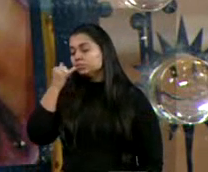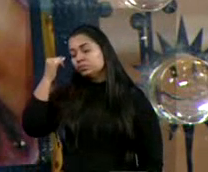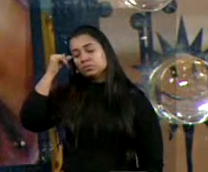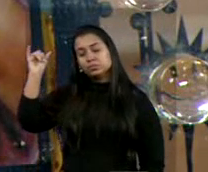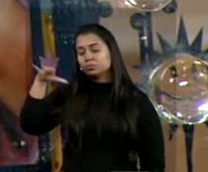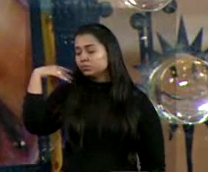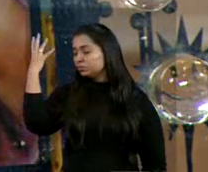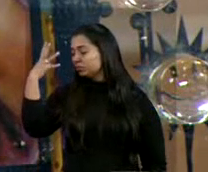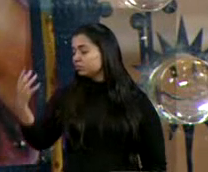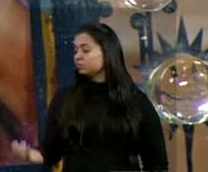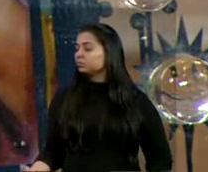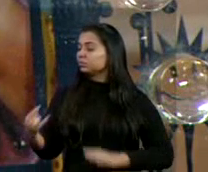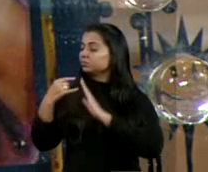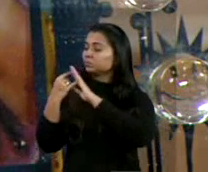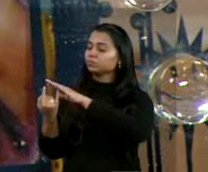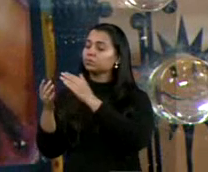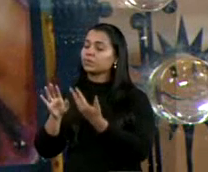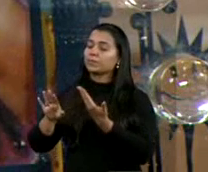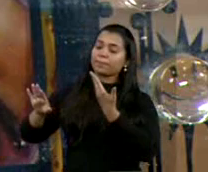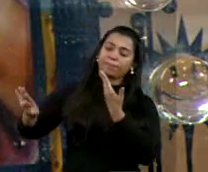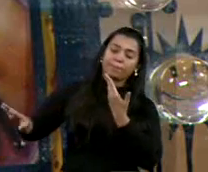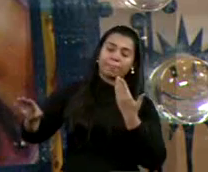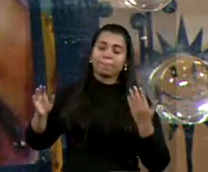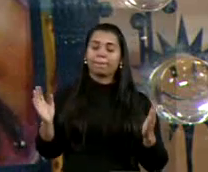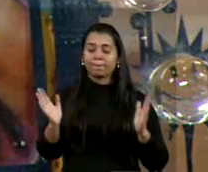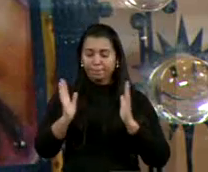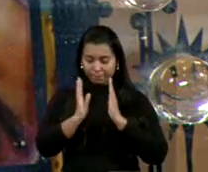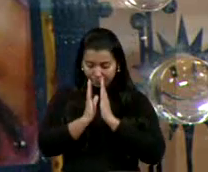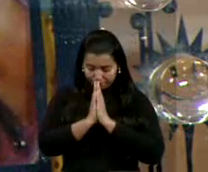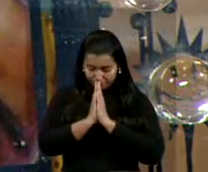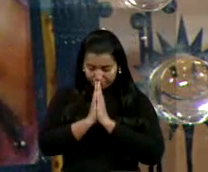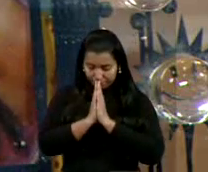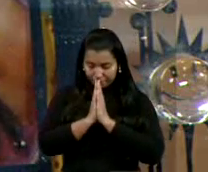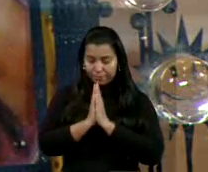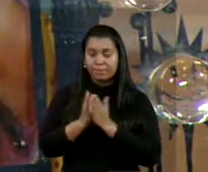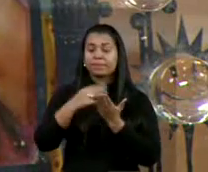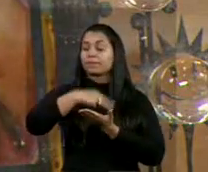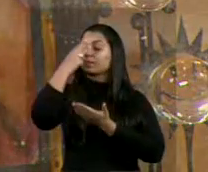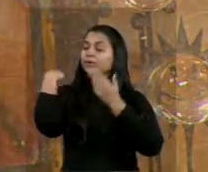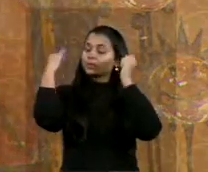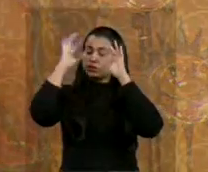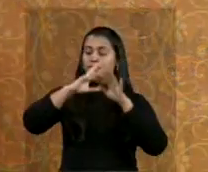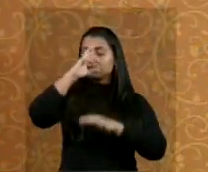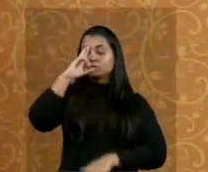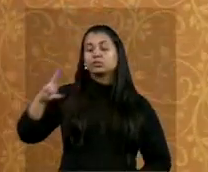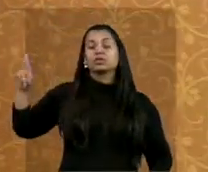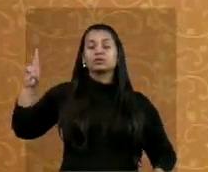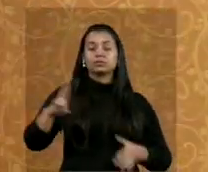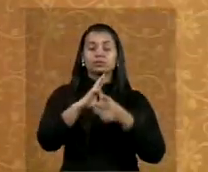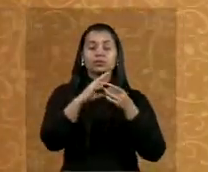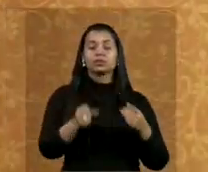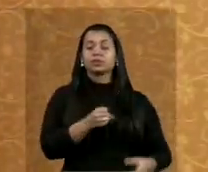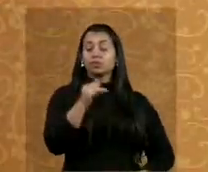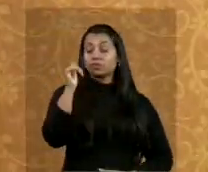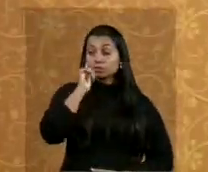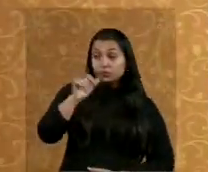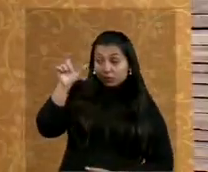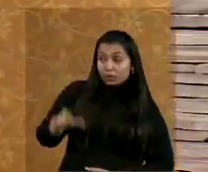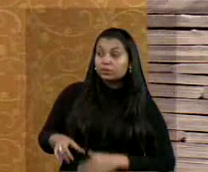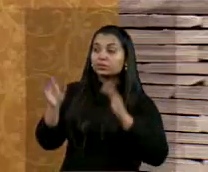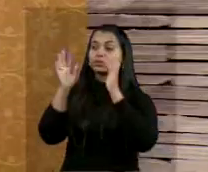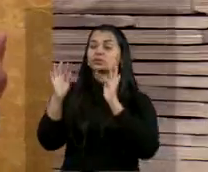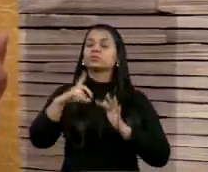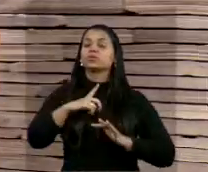nos deixeis cair em tentação, mas livrai-nos do mal. Amém. Ave Maria, cheia de graça, o Senhor é